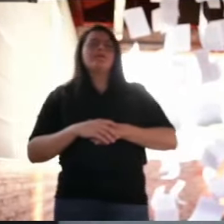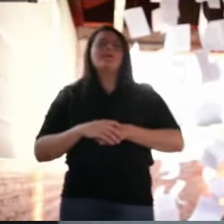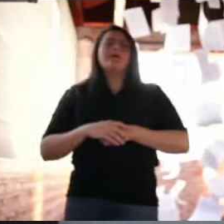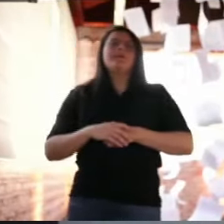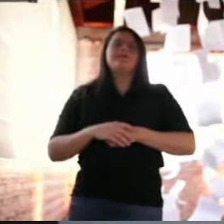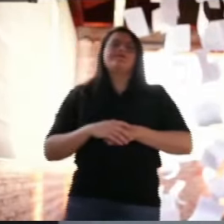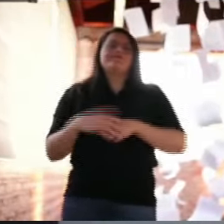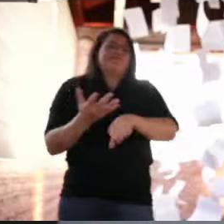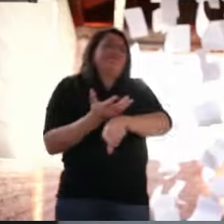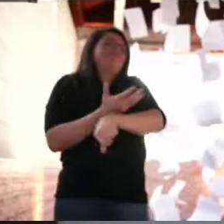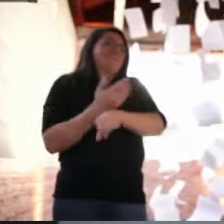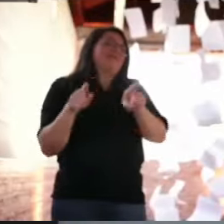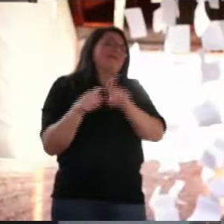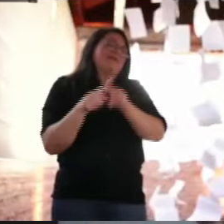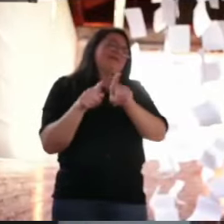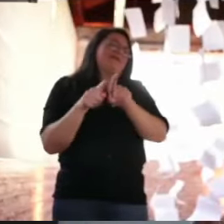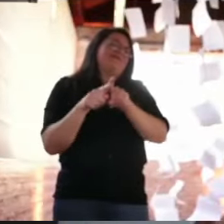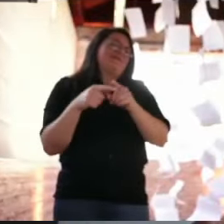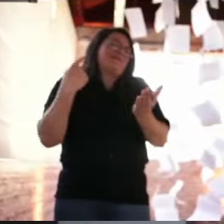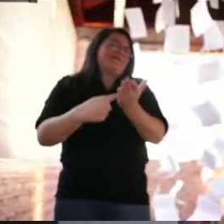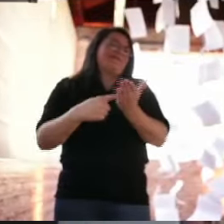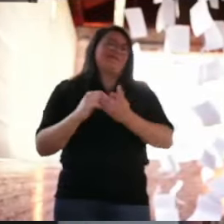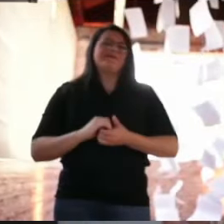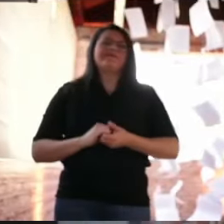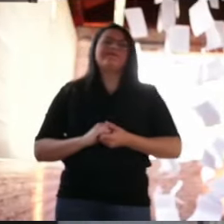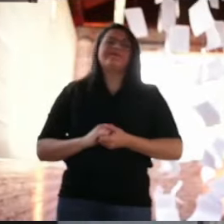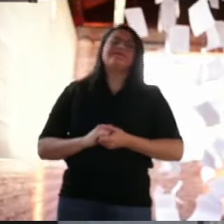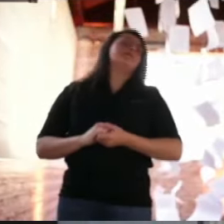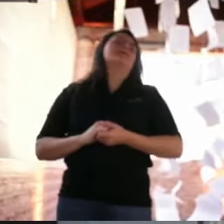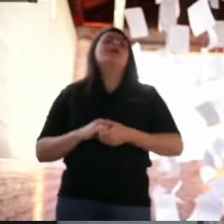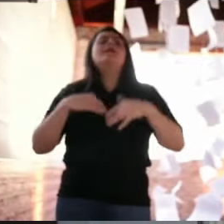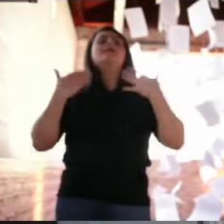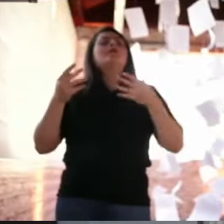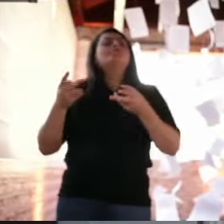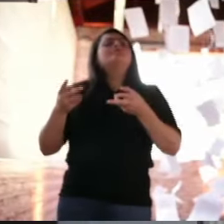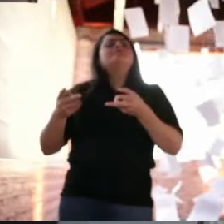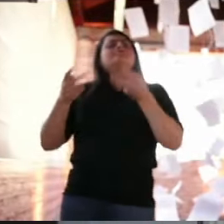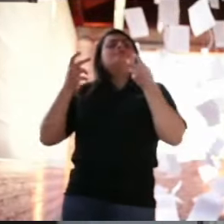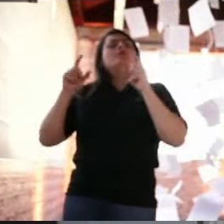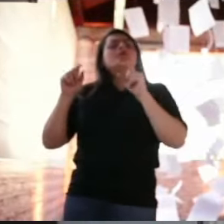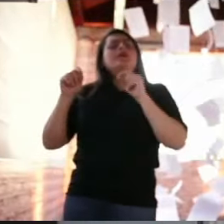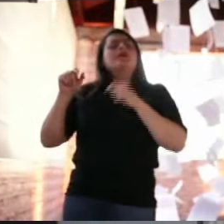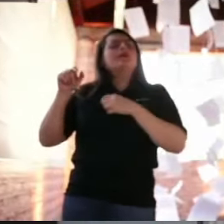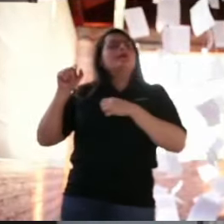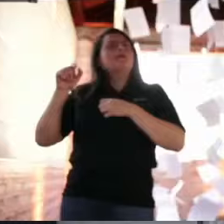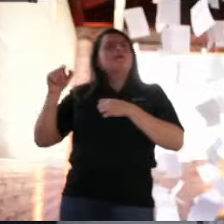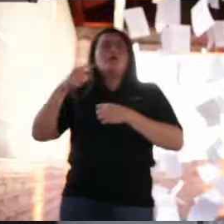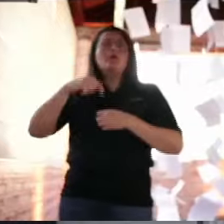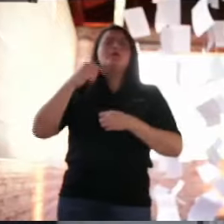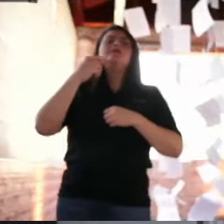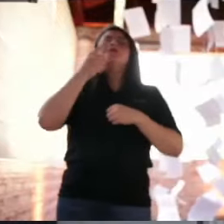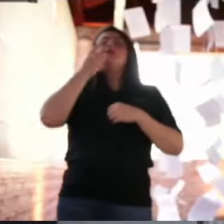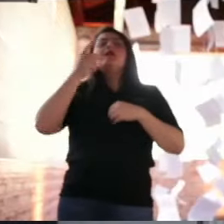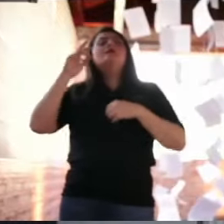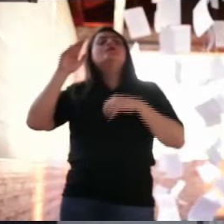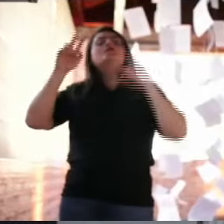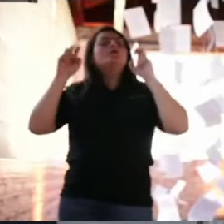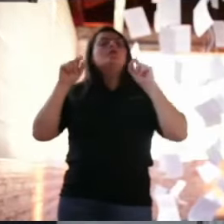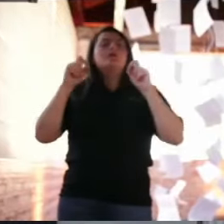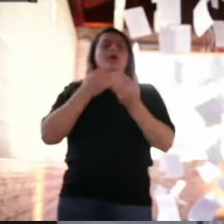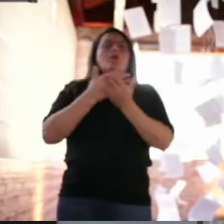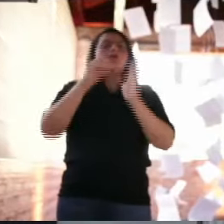adrenalina também né gente vamos combinar o que que ela percebe e ela fica Imagina a gente tá falando ali é